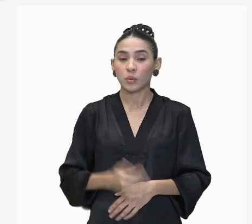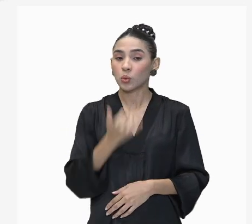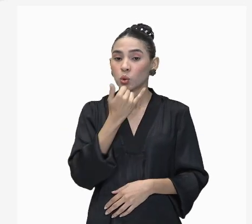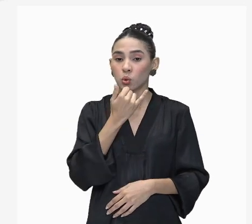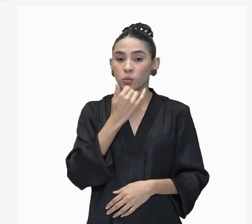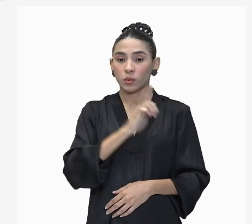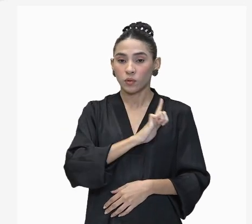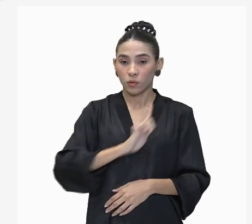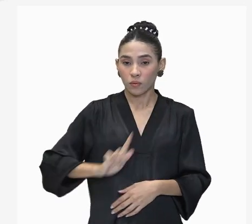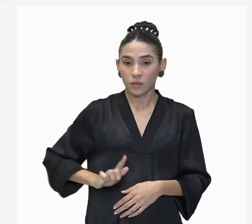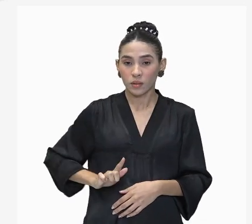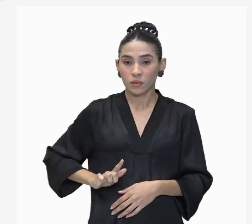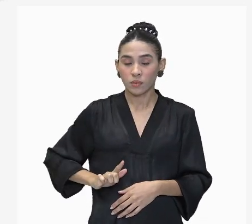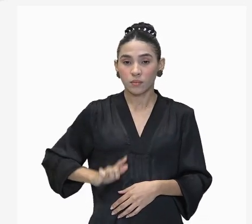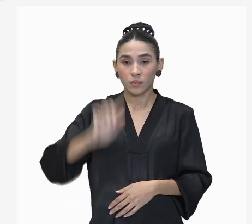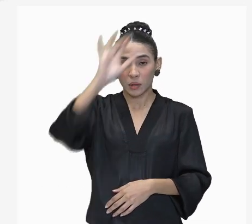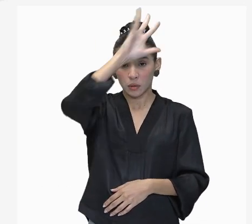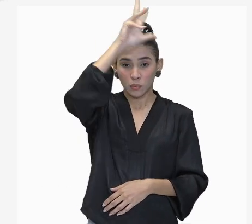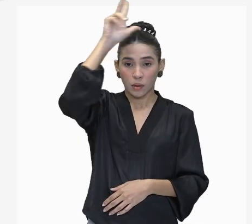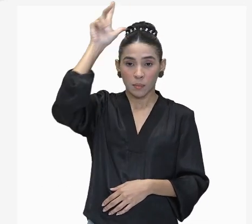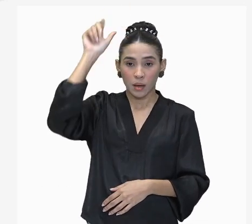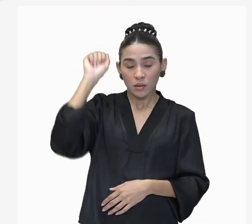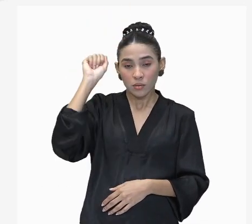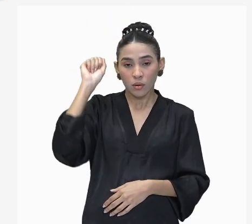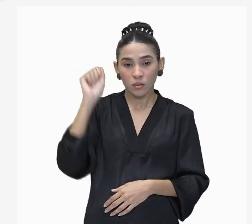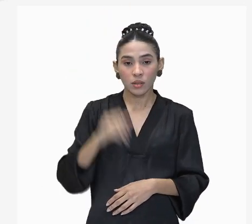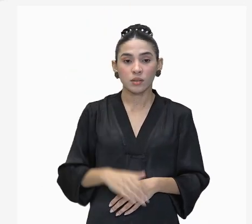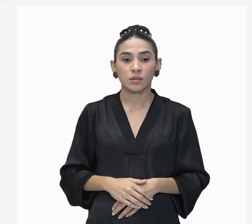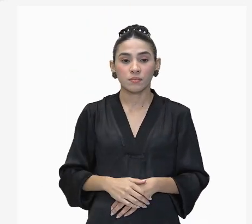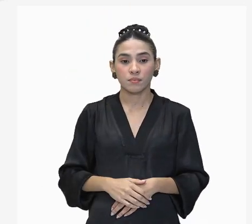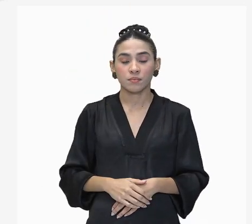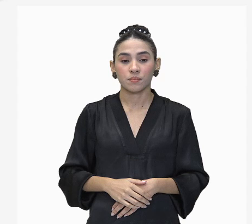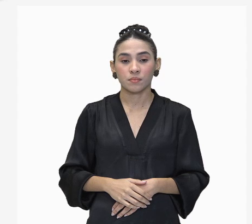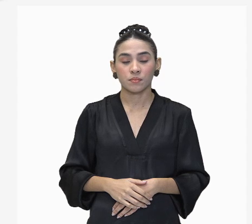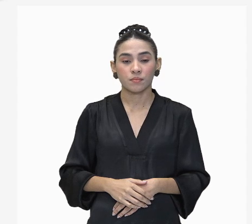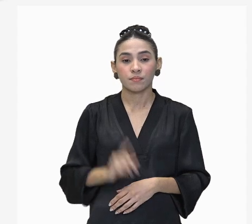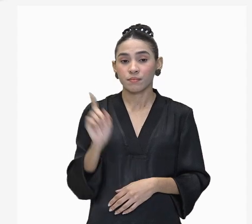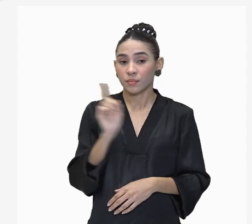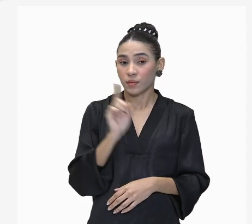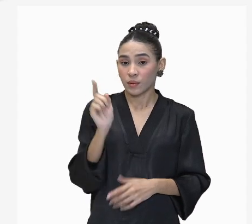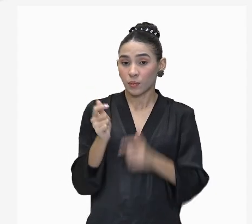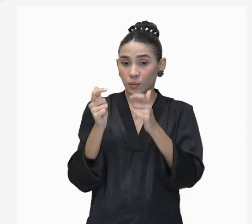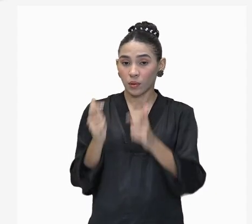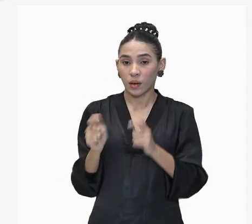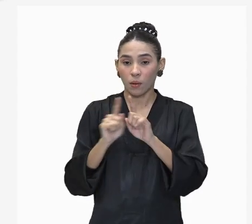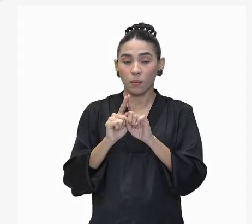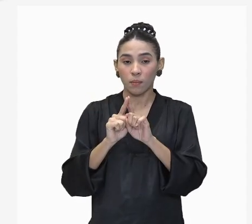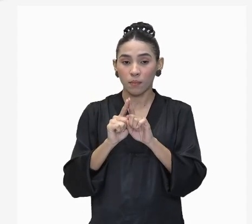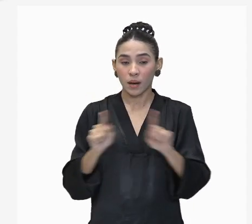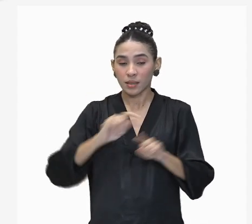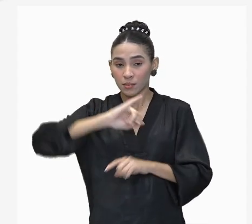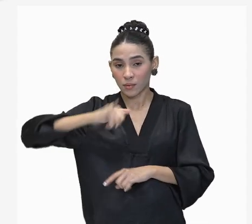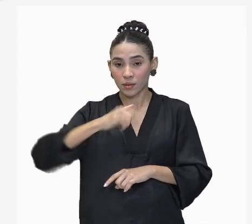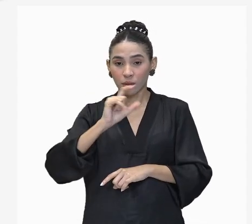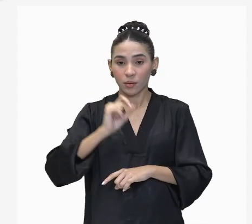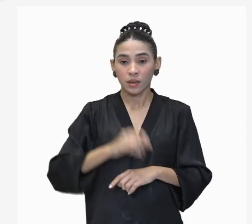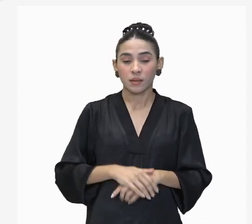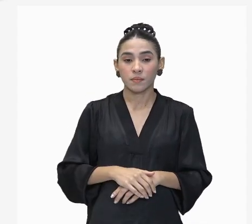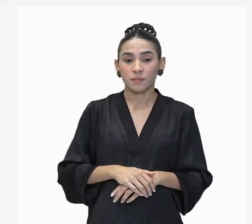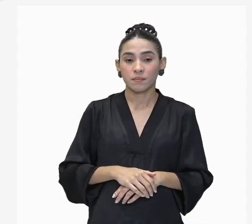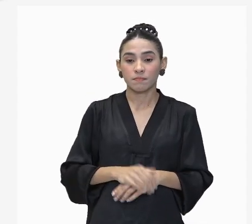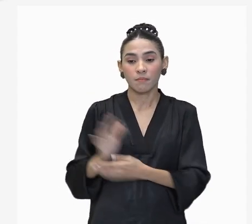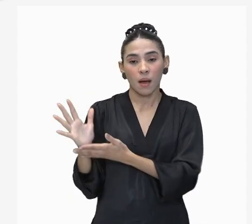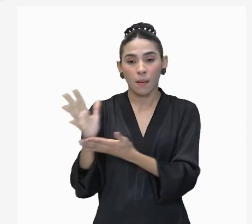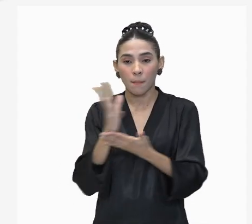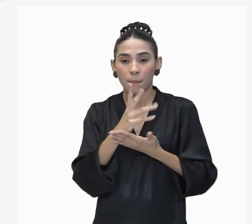governador de Manaus, do Amazonas, não estava presente, que era Rego Monteiro, não estava presente, e ele aproveitou para fazer